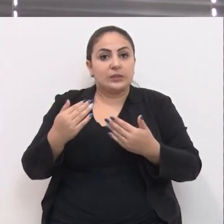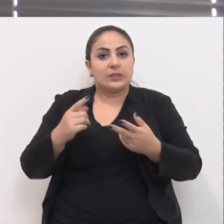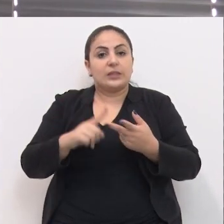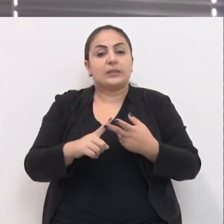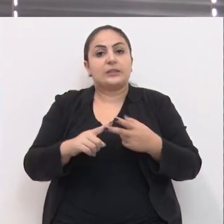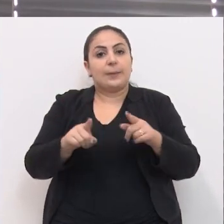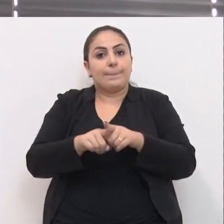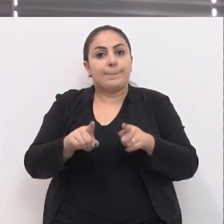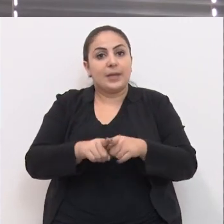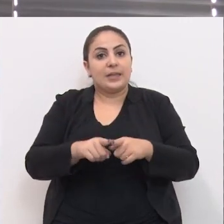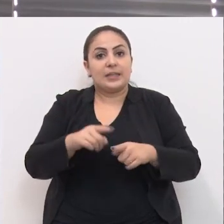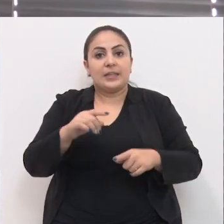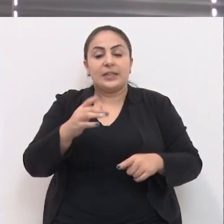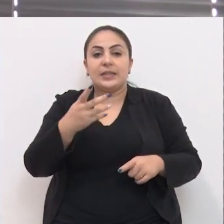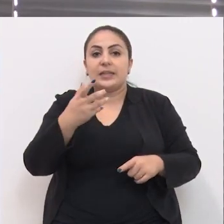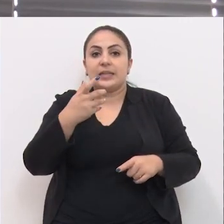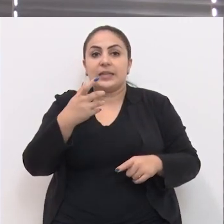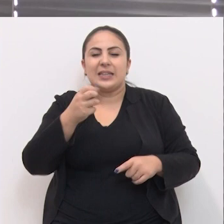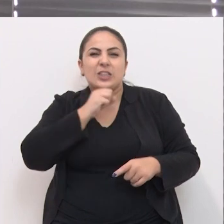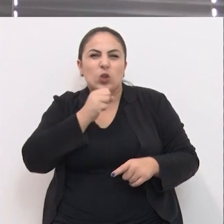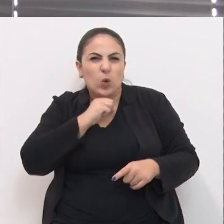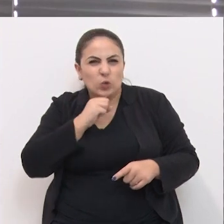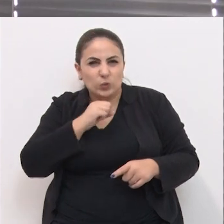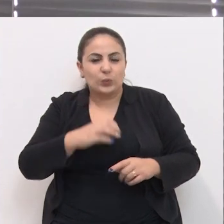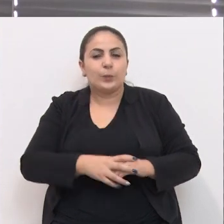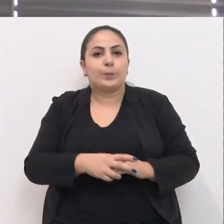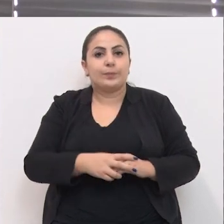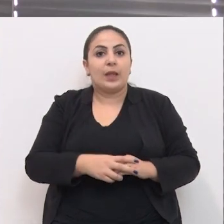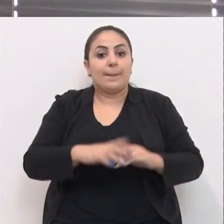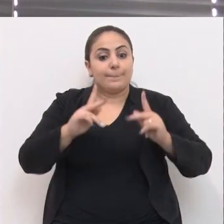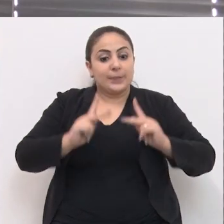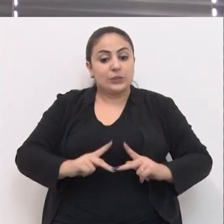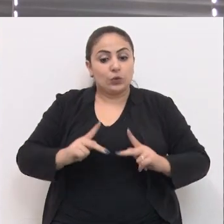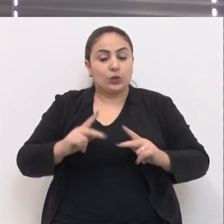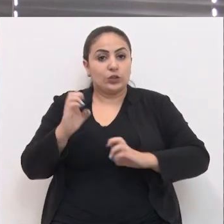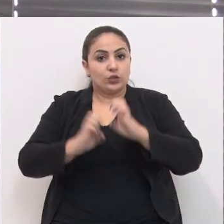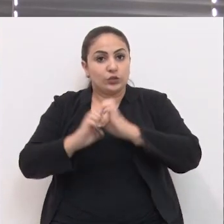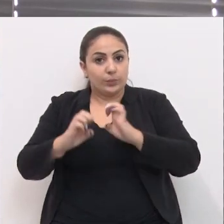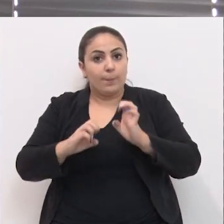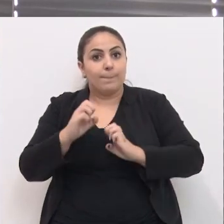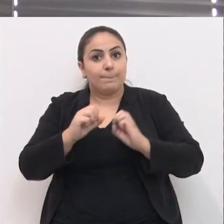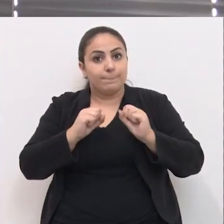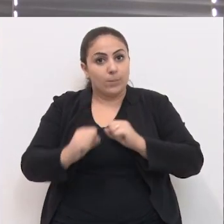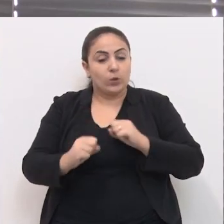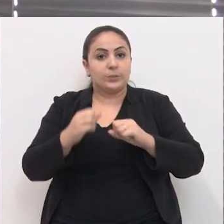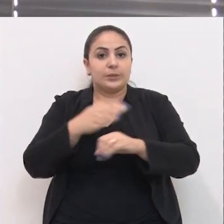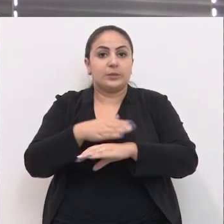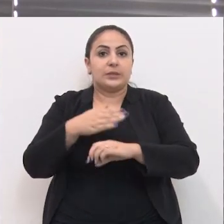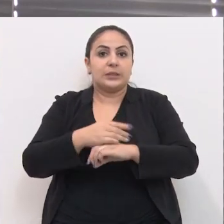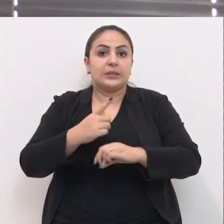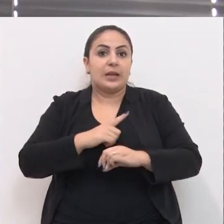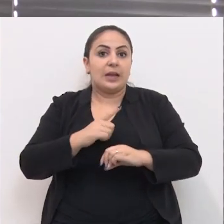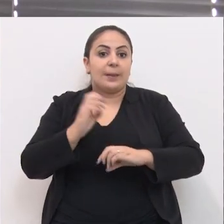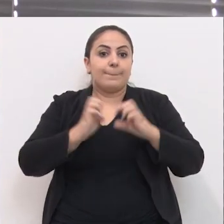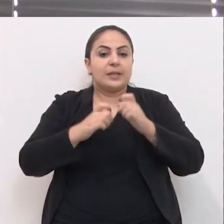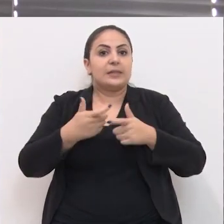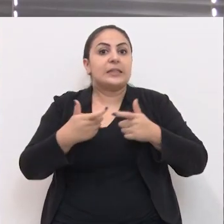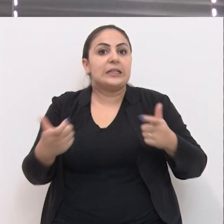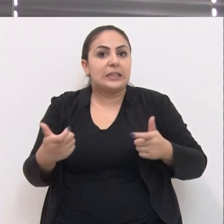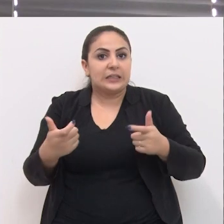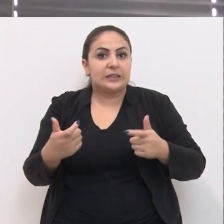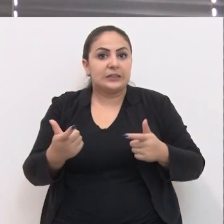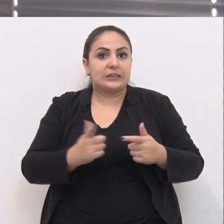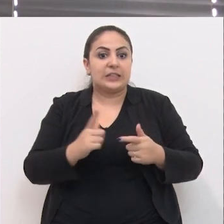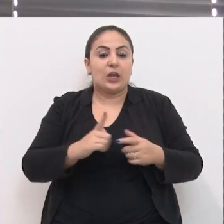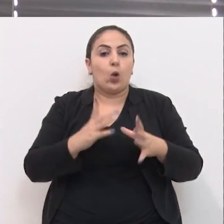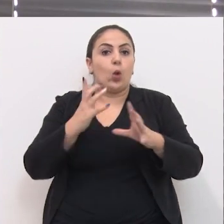Fundo do Idoso. Já as pessoas jurídicas, aquelas que podem participar da campanha são aquelas de um porte um pouco maior, que são tributadas